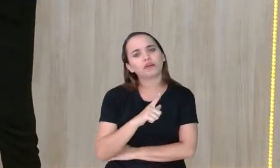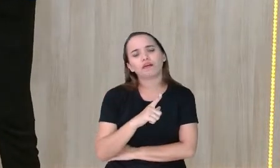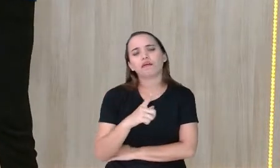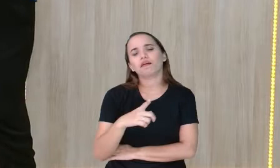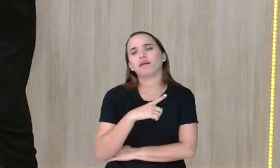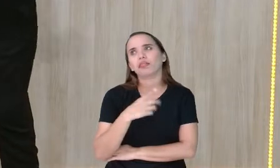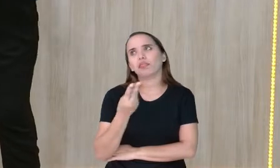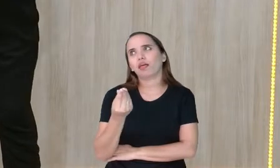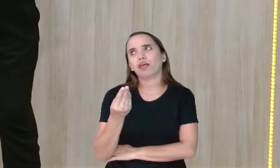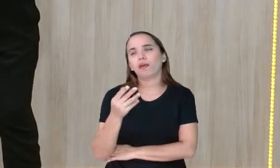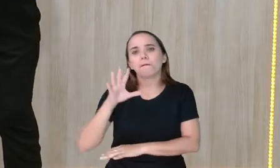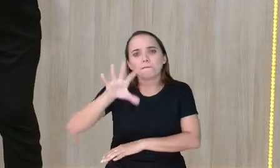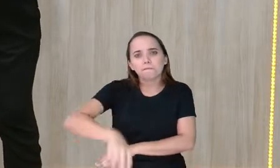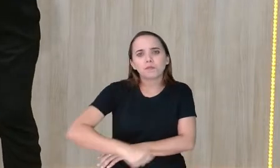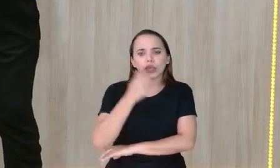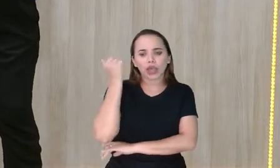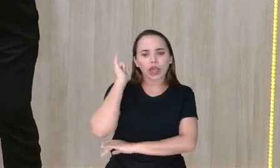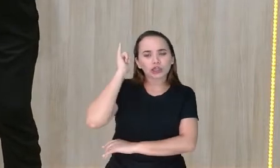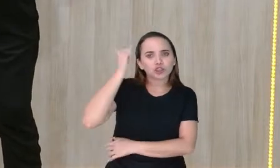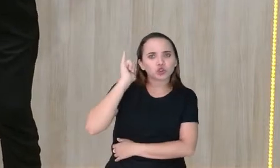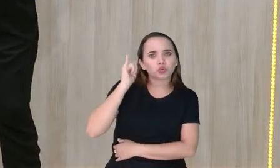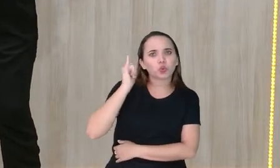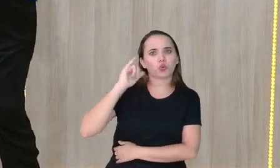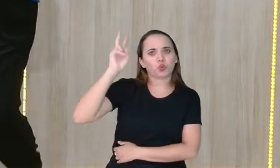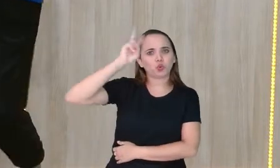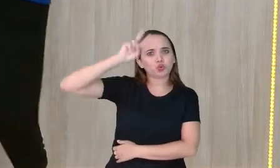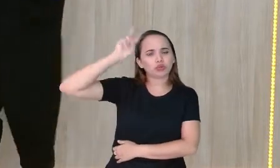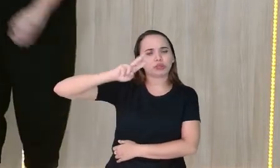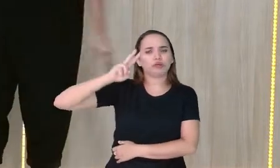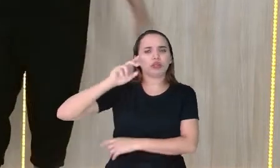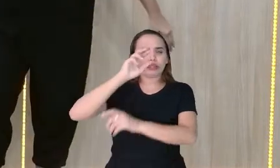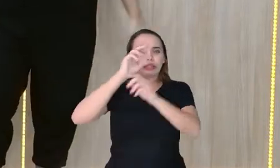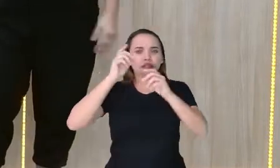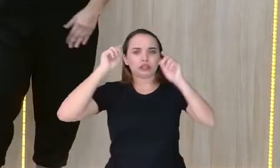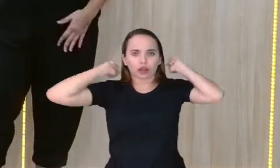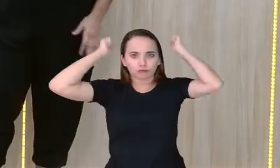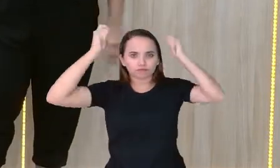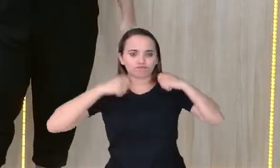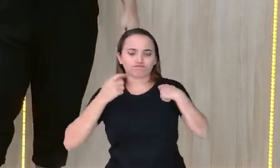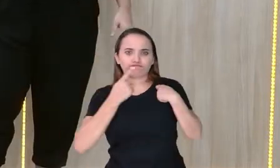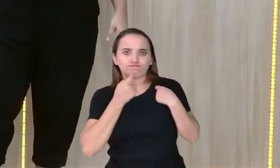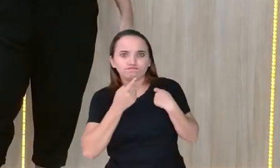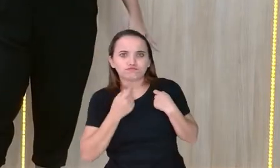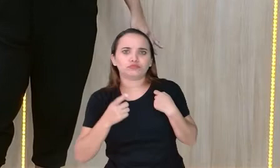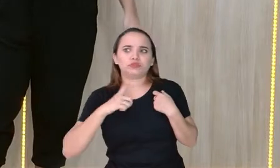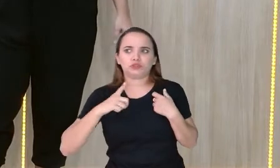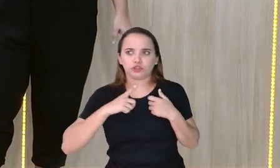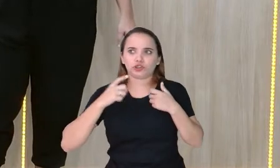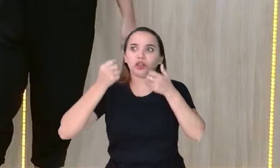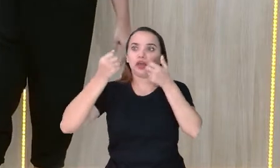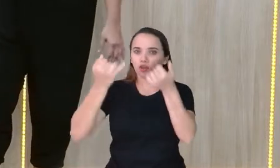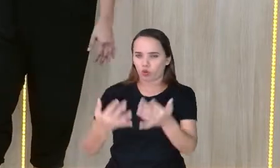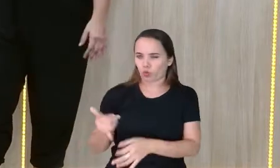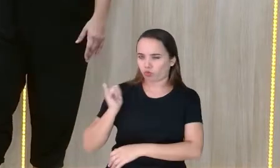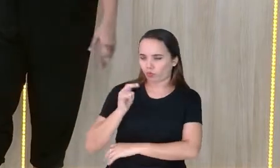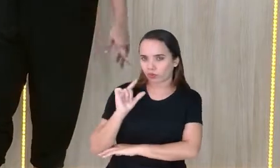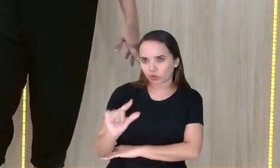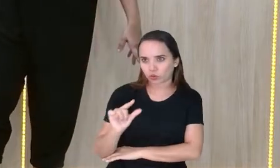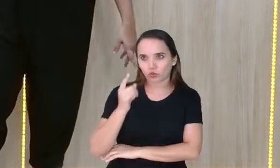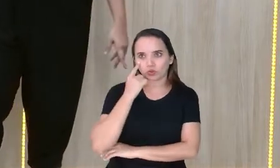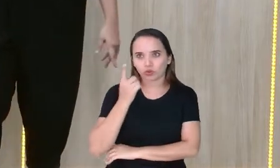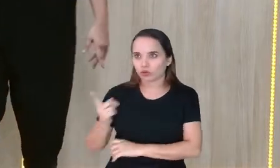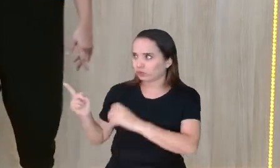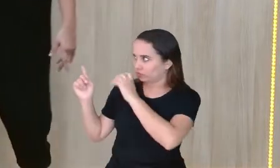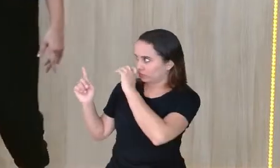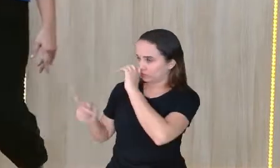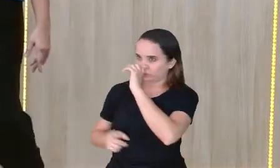algum elemento dessa história da Chapeuzinho Vermelho no miniconto a seguir? Também é um miniconto meu, tá? E a palavra desse